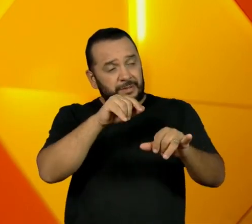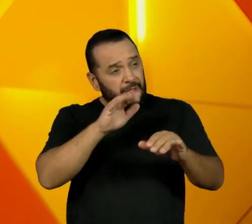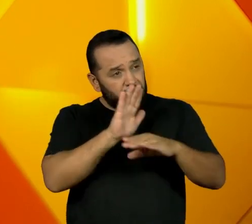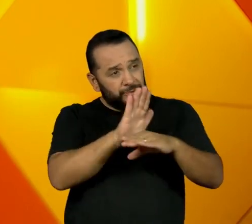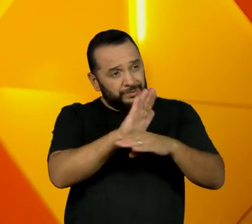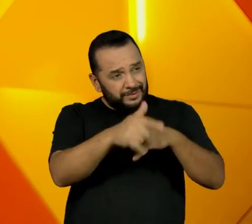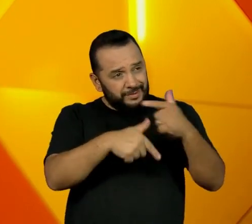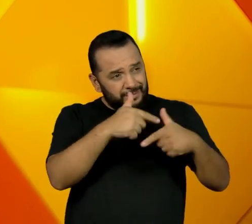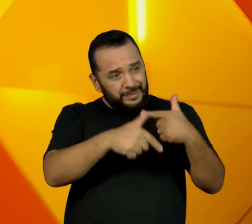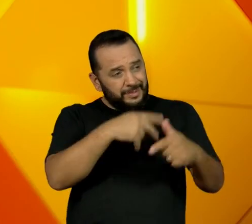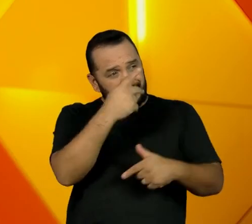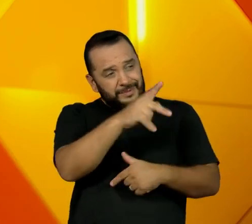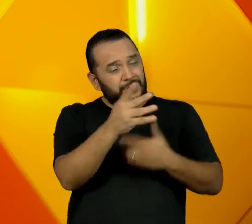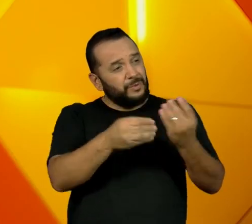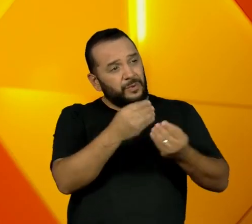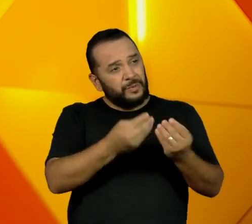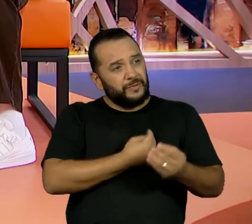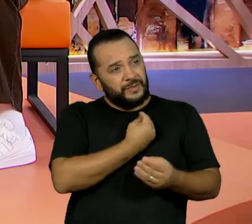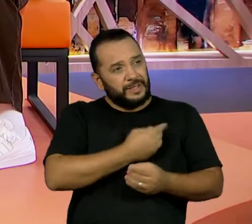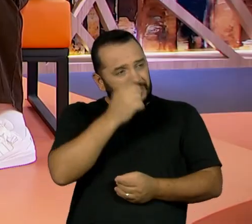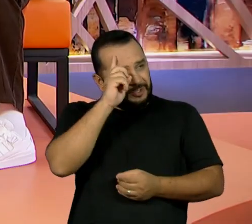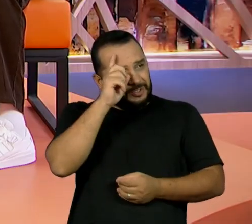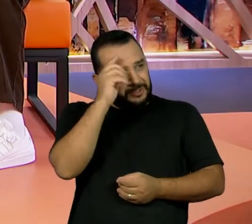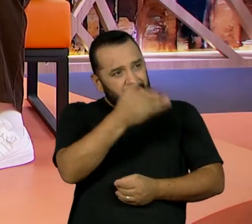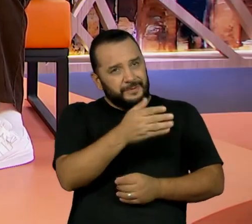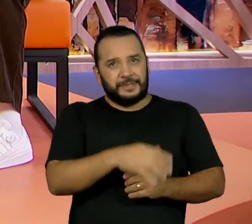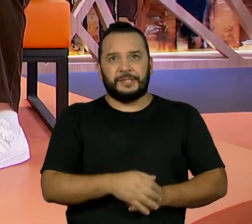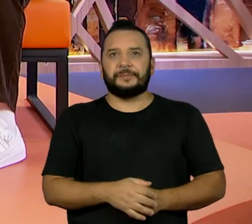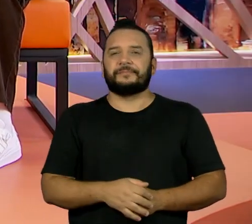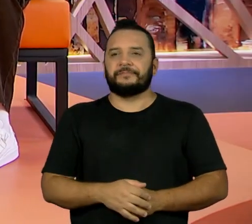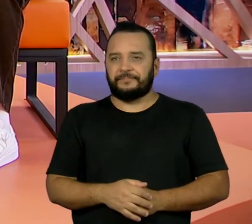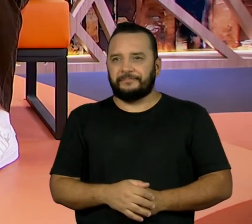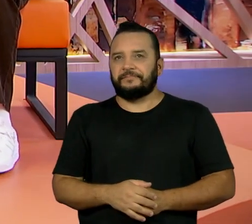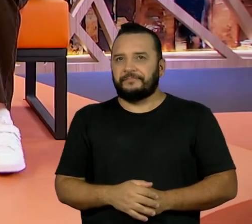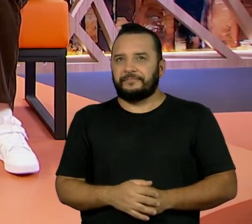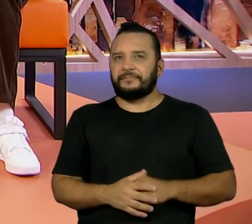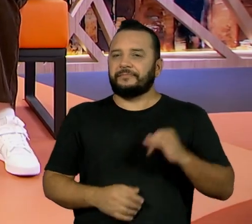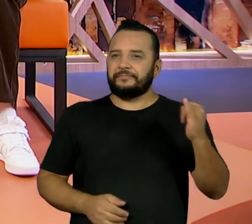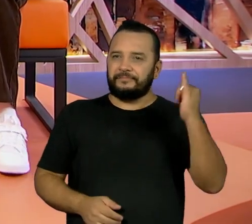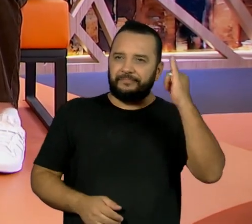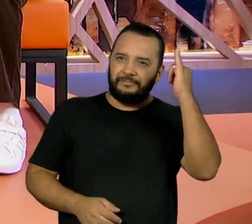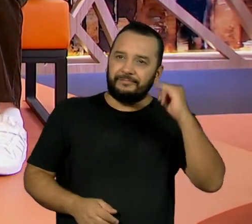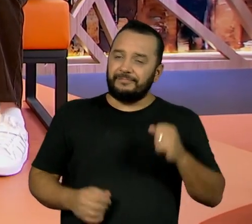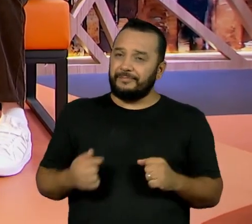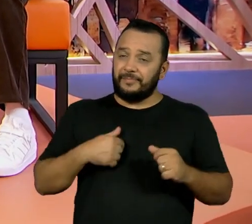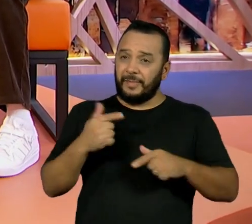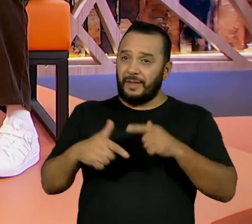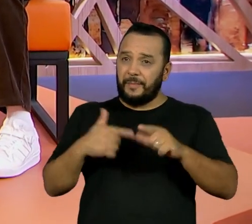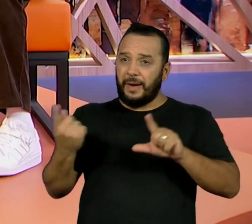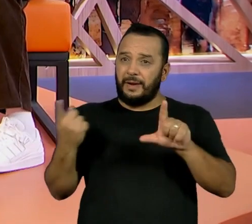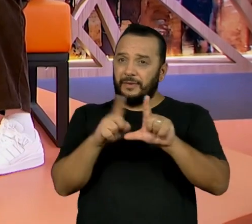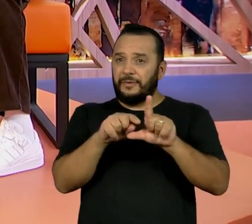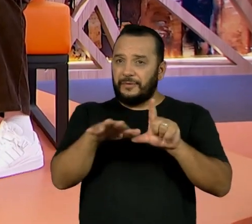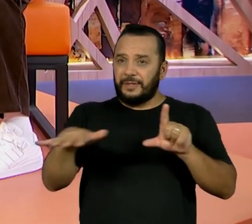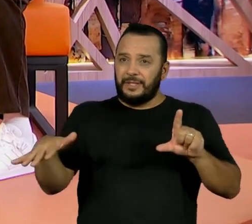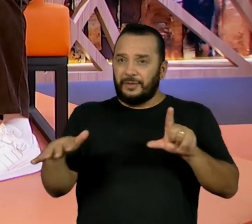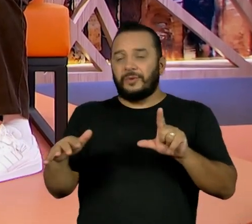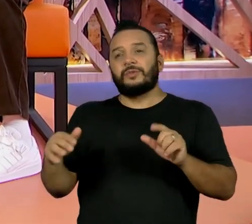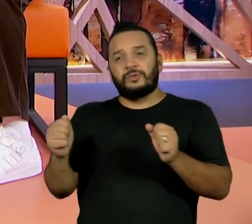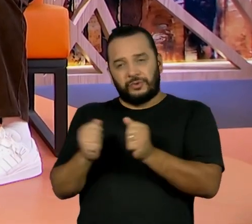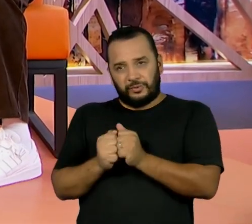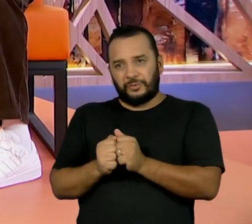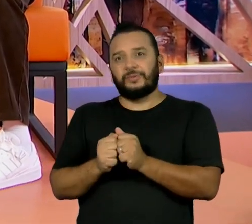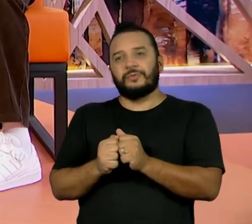é que funciona aí no dia a dia para você? Isso é muito importante, Eu acho que o trabalho do influenciador ele tem que andar junto